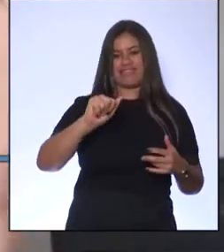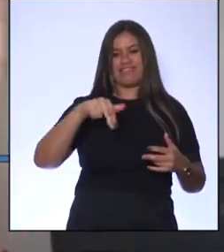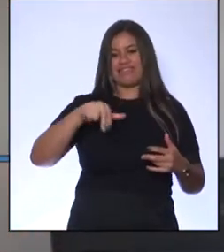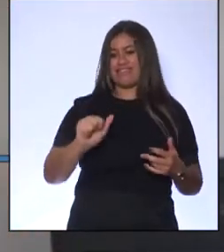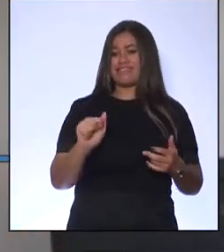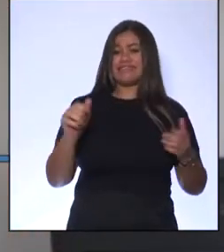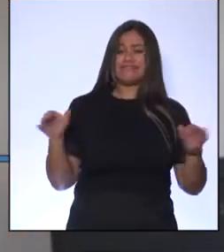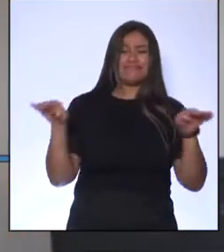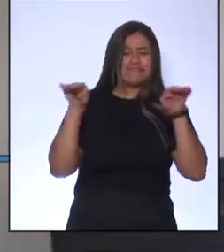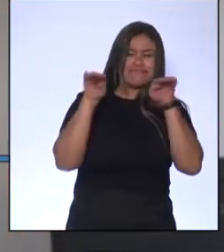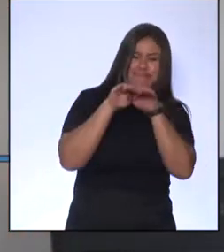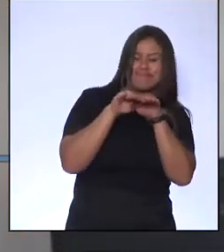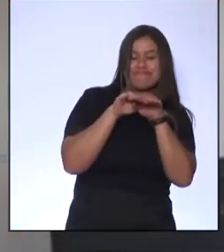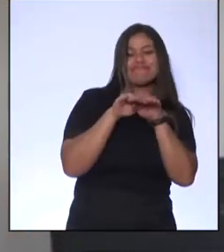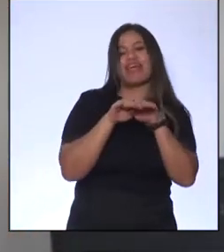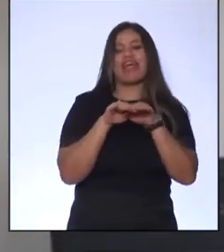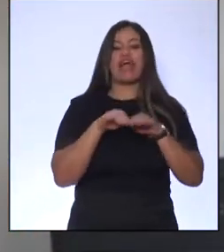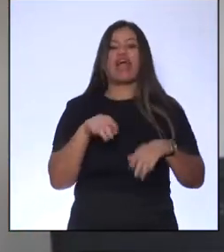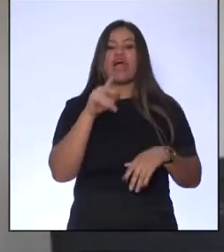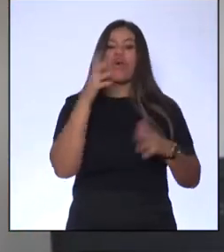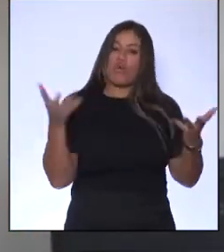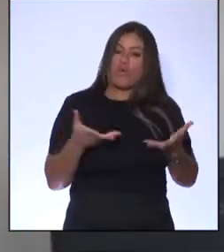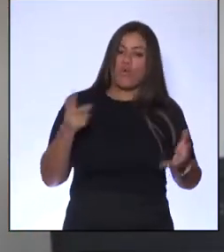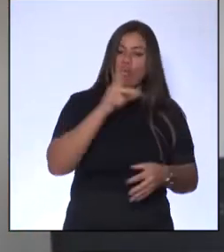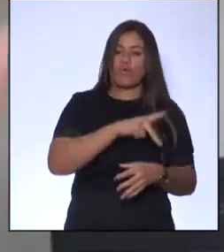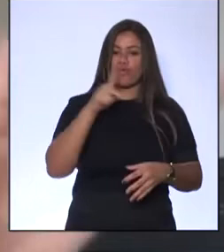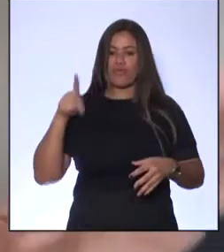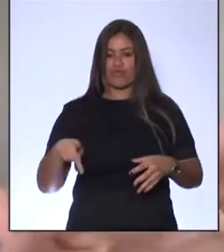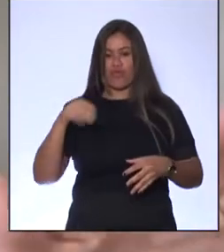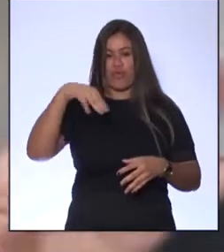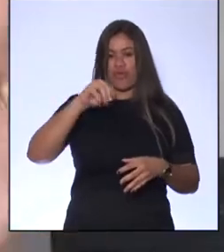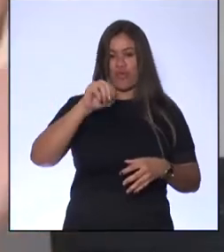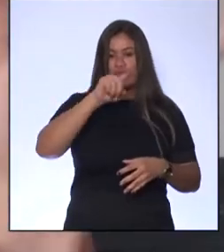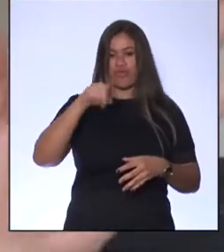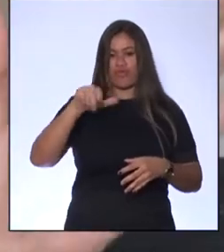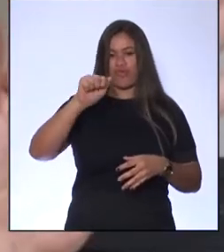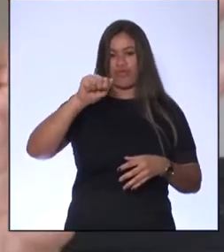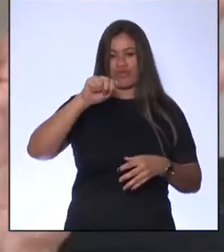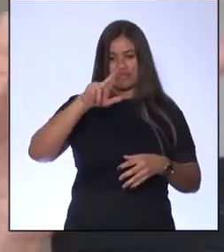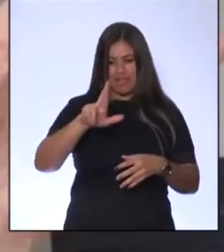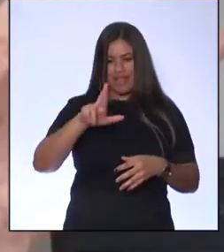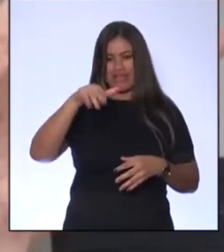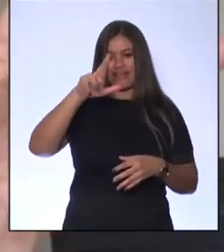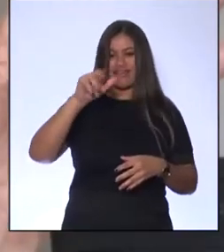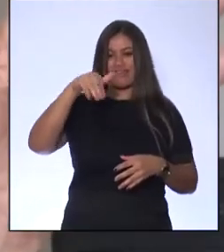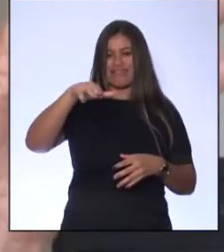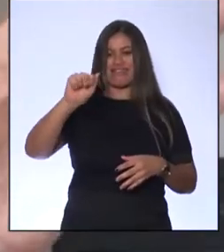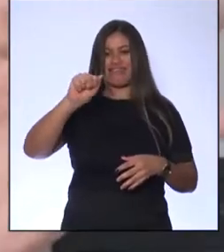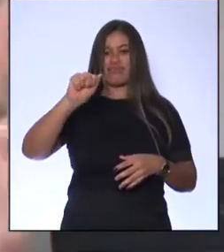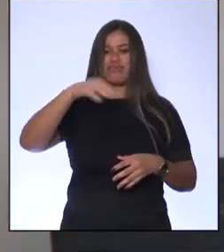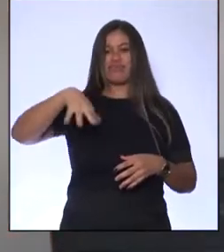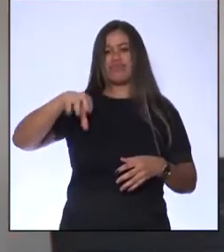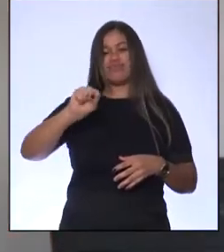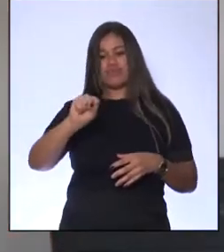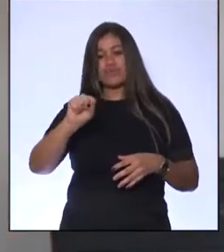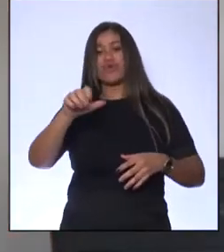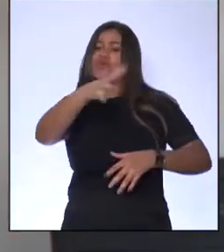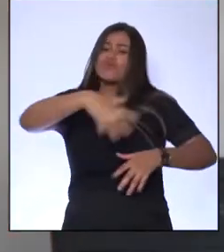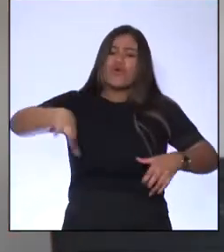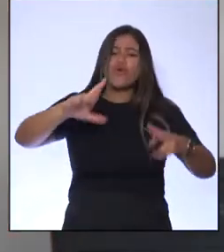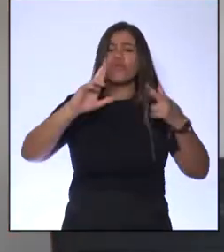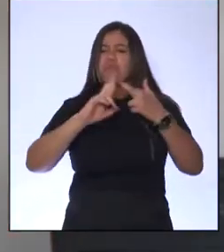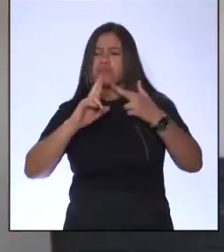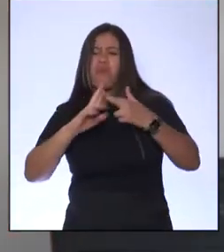apresentação. Está aqui conosco o professor Mozar Ramos, que a rede inteira, não só de São Paulo, mas do Brasil, conhece